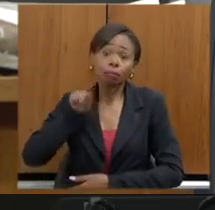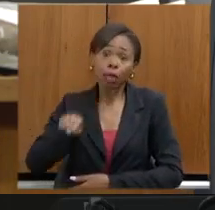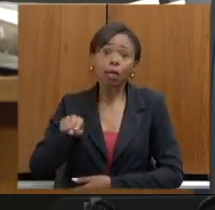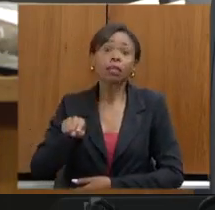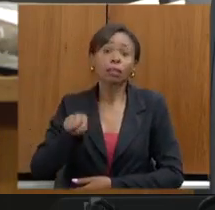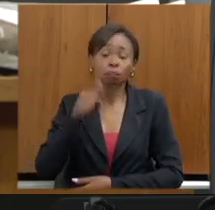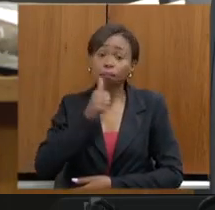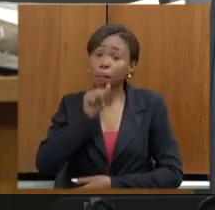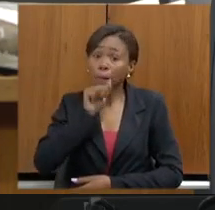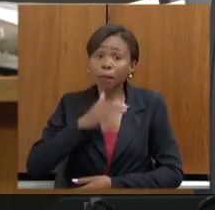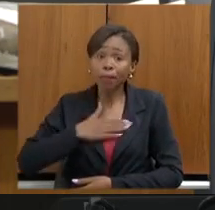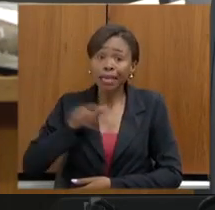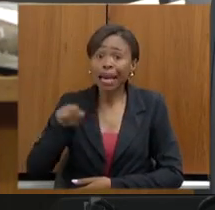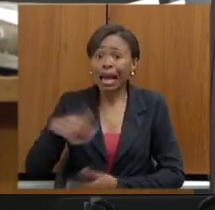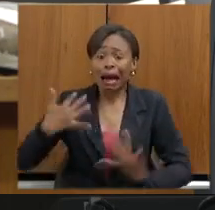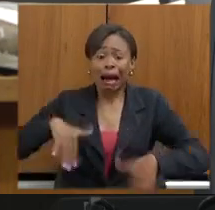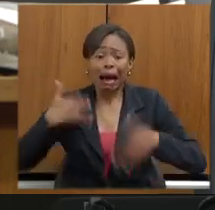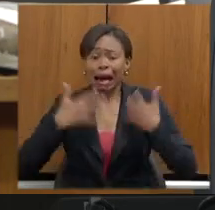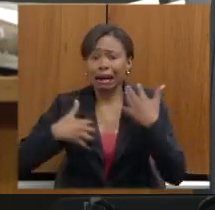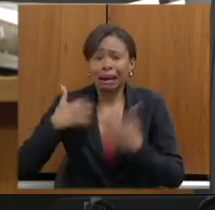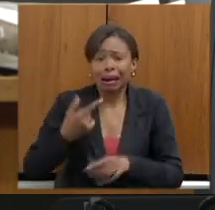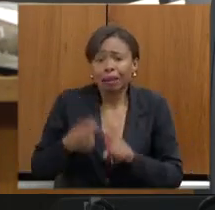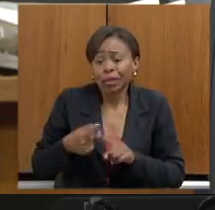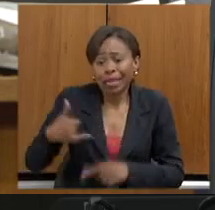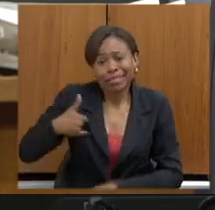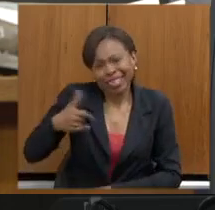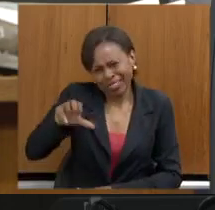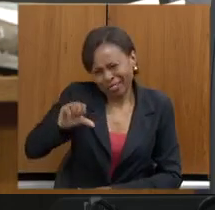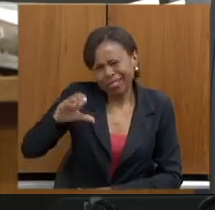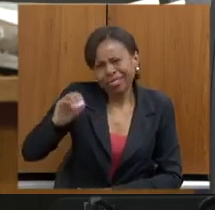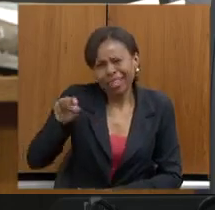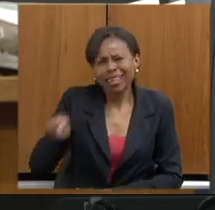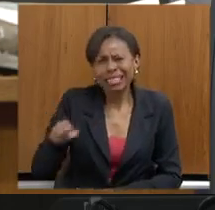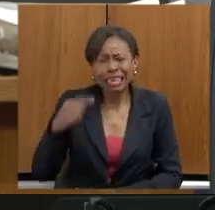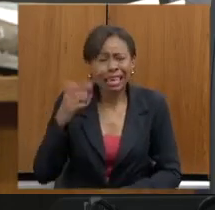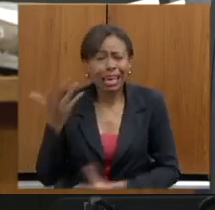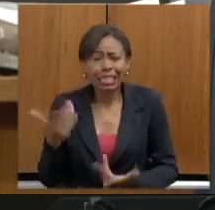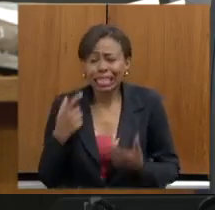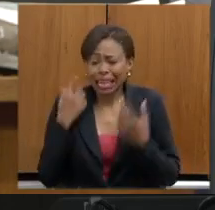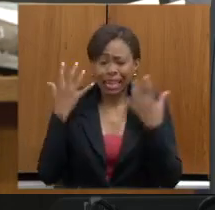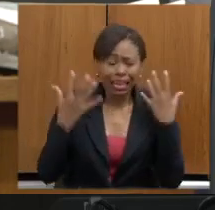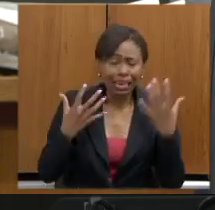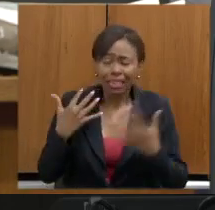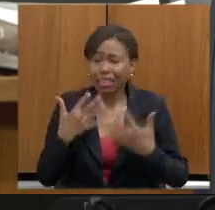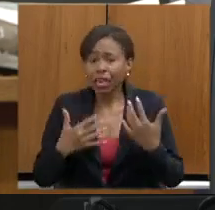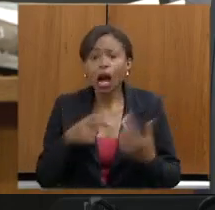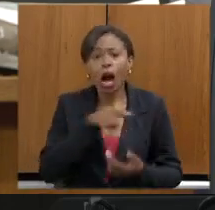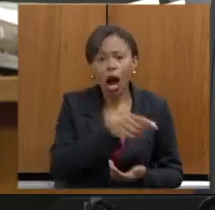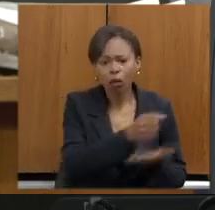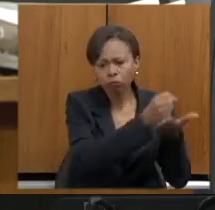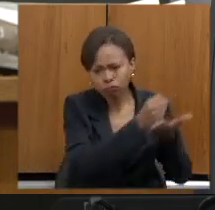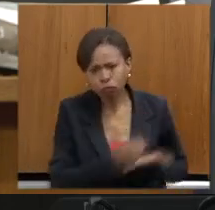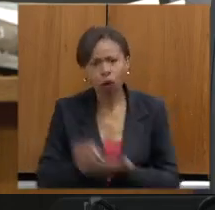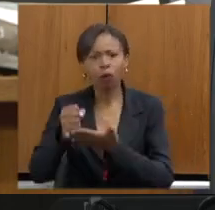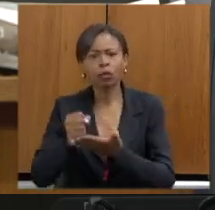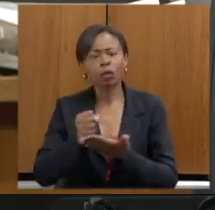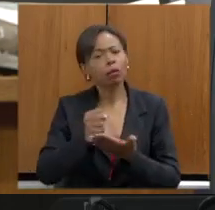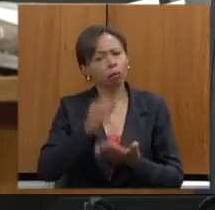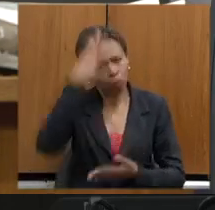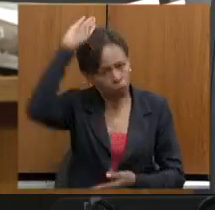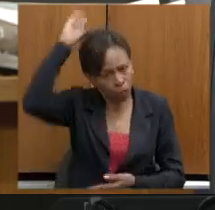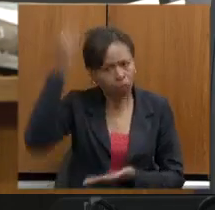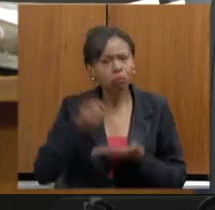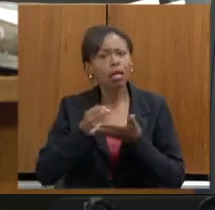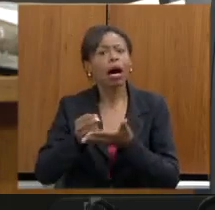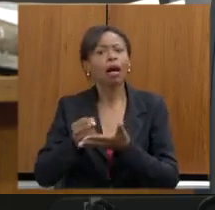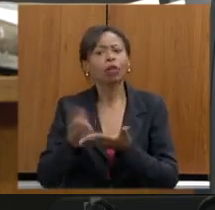apavorado 90 anos de idade mas os bombeiros chegar lá em Pedro Leopoldo e apagar o fogo apagar o incêndio mas tá chegando